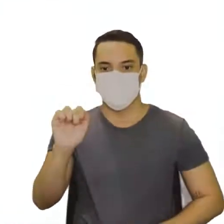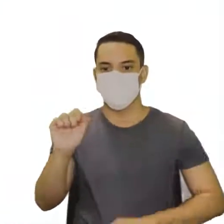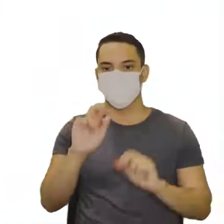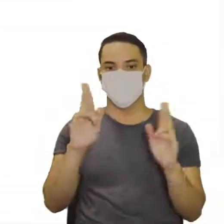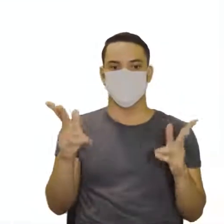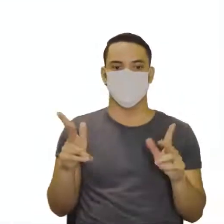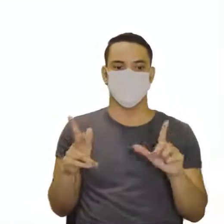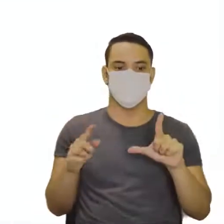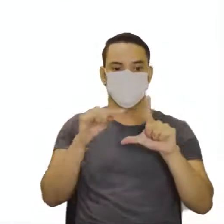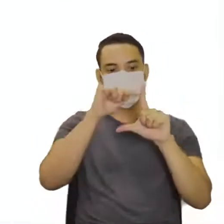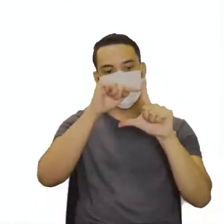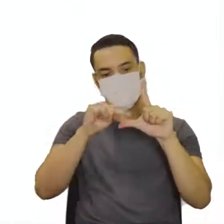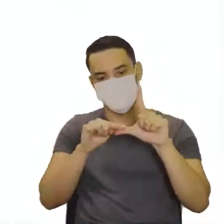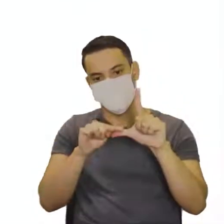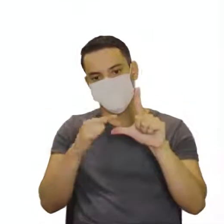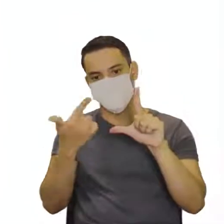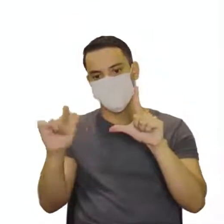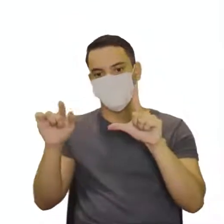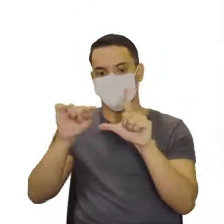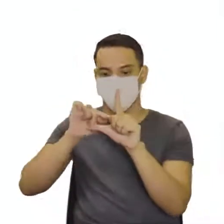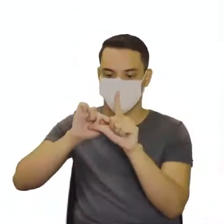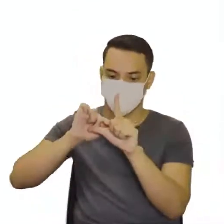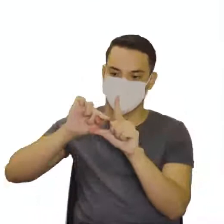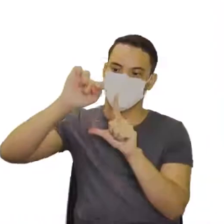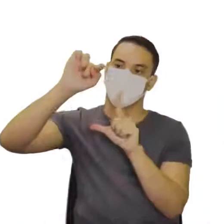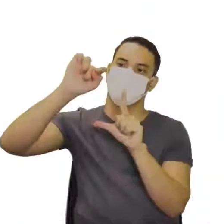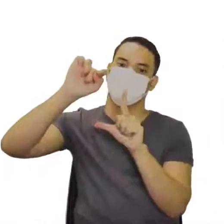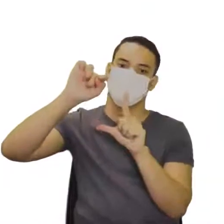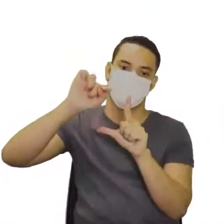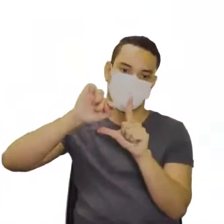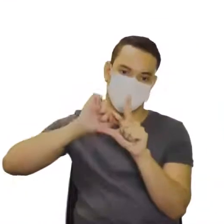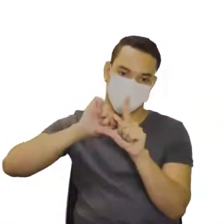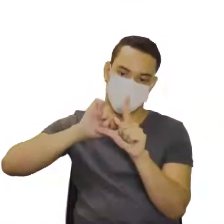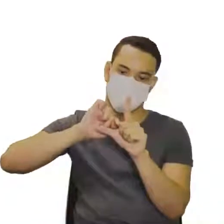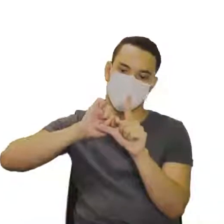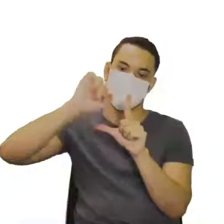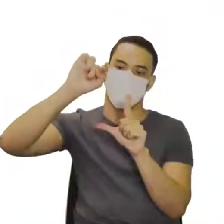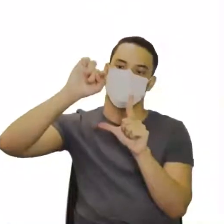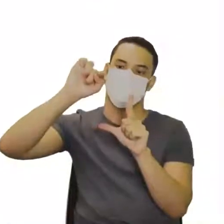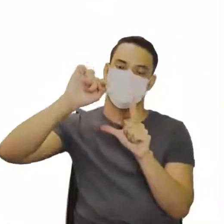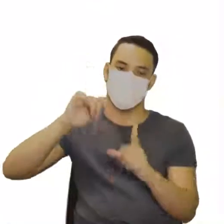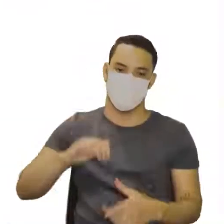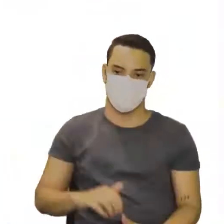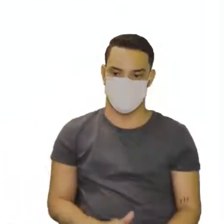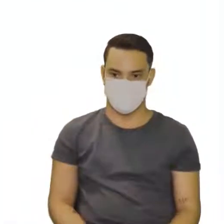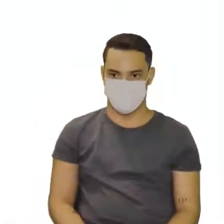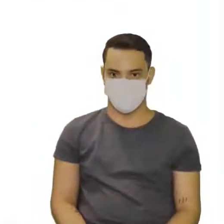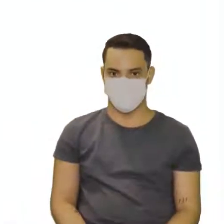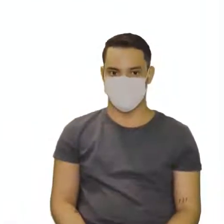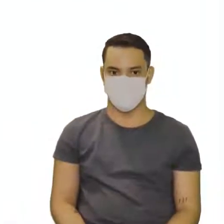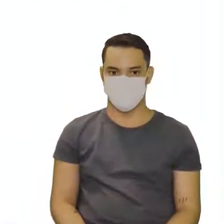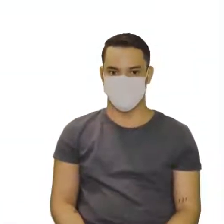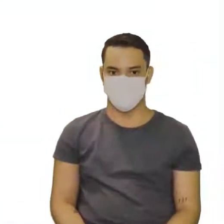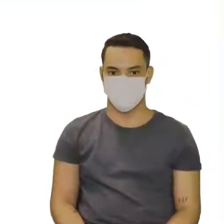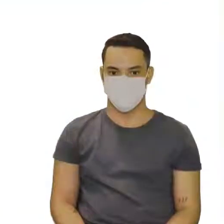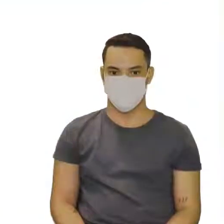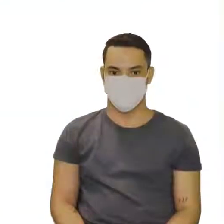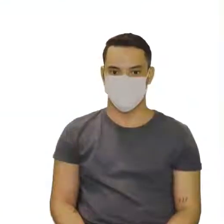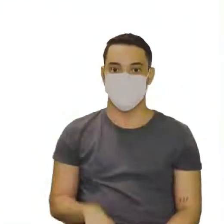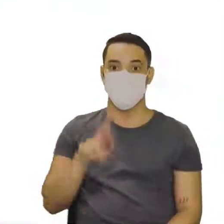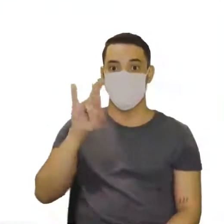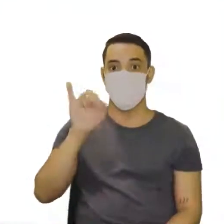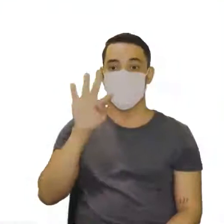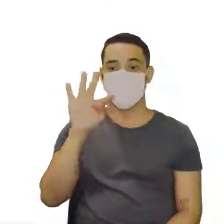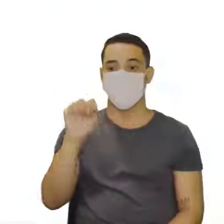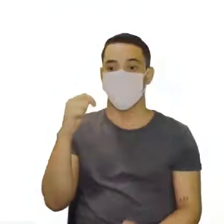para baixo e a do receptor é uma reta crescente, ou seja, inclinada para cima, tá bom? São retas